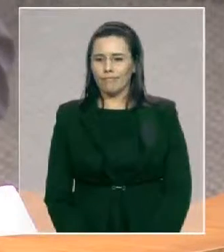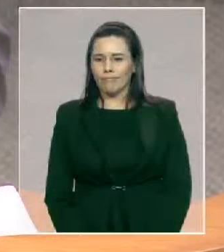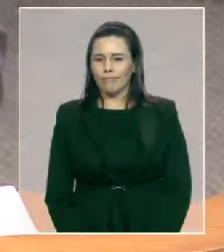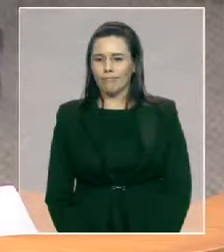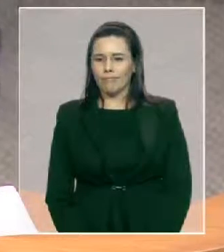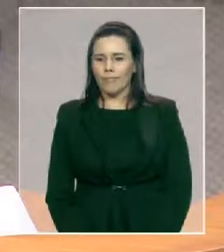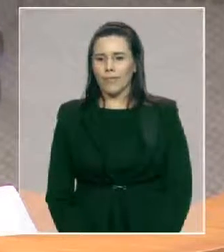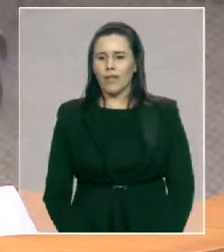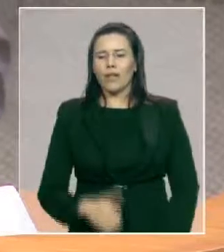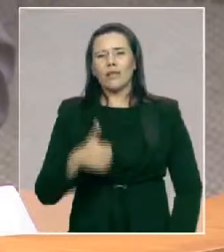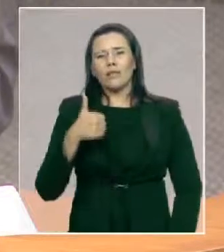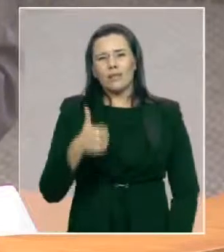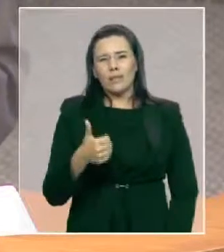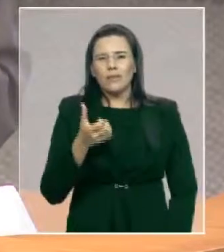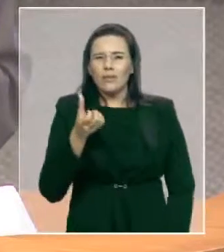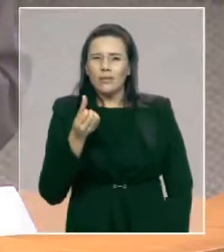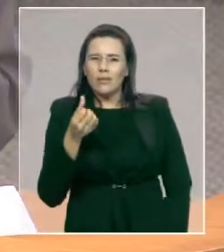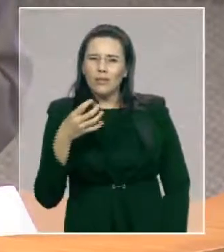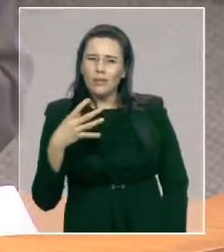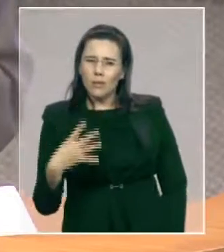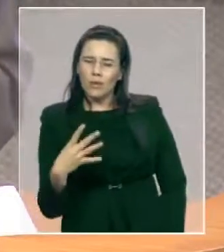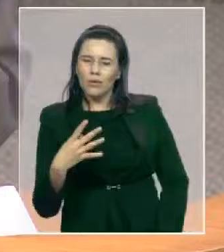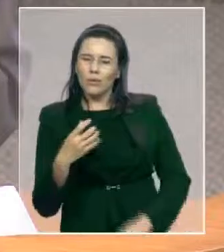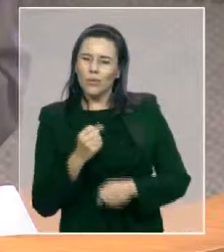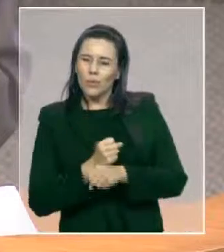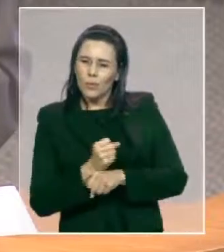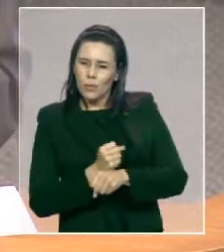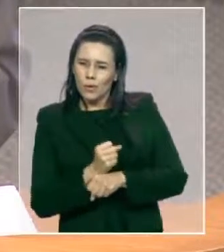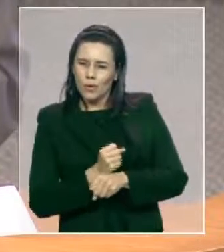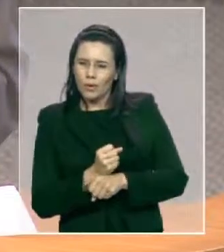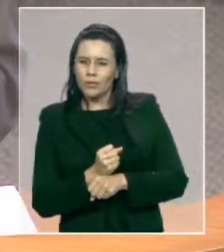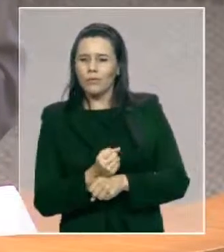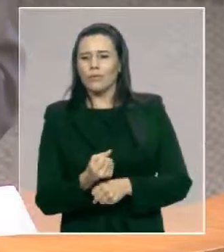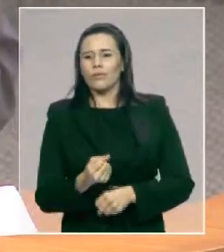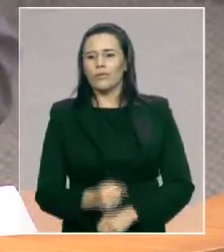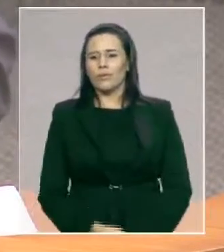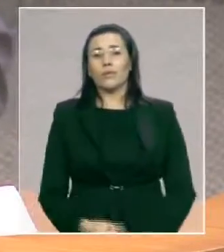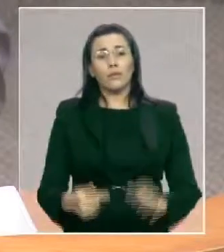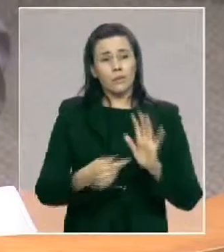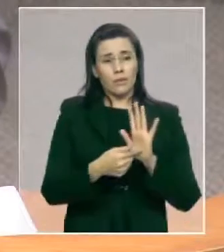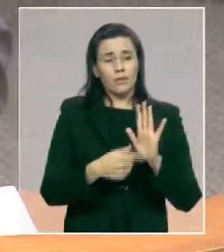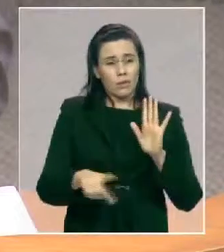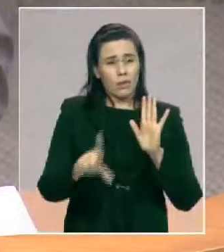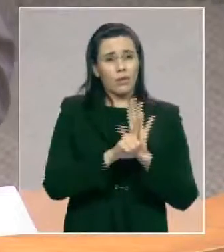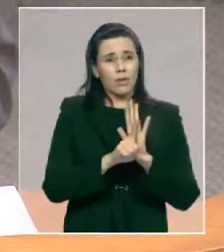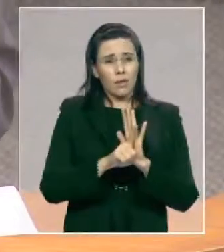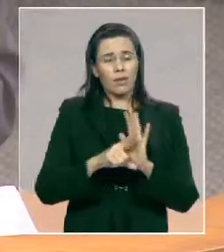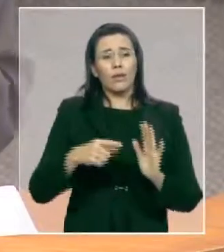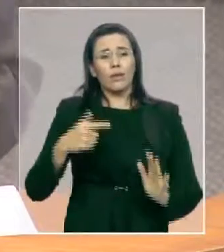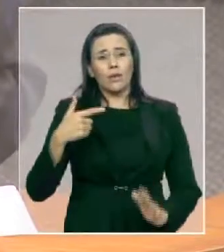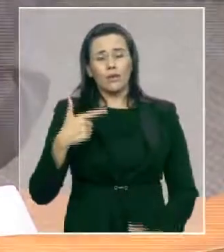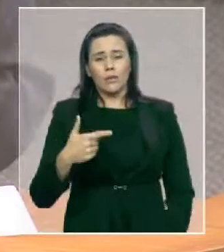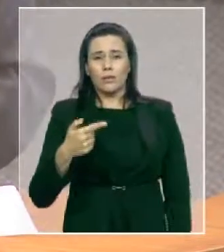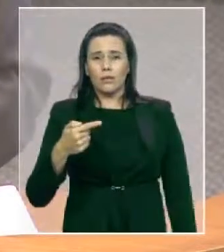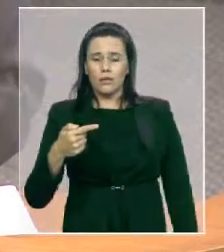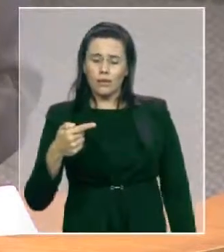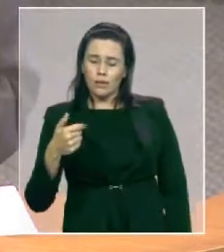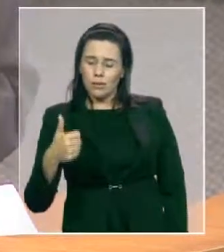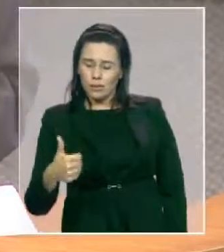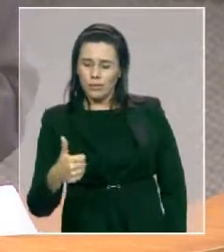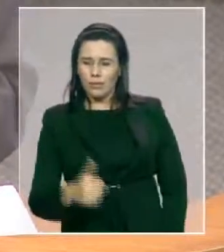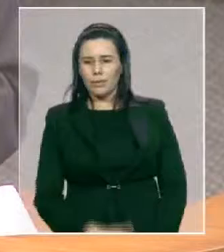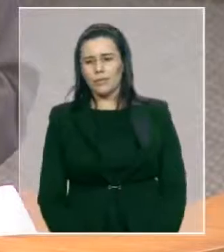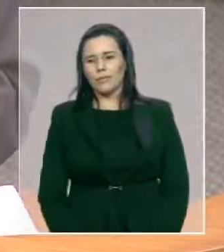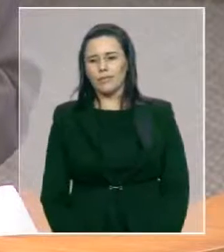completando 164 anos aí da Lei 261. Por isso, mais de um século e